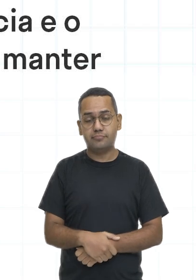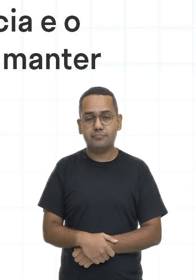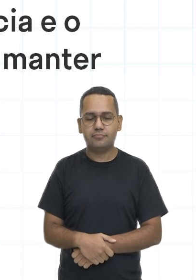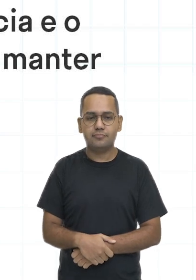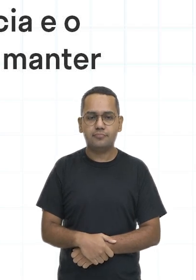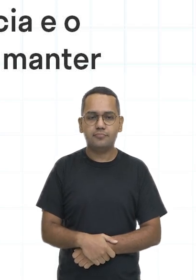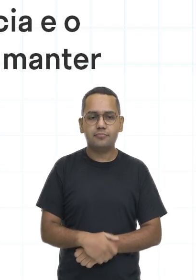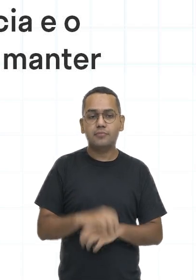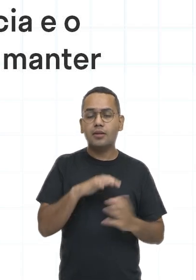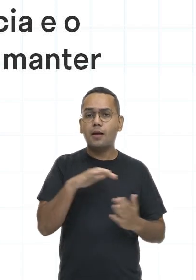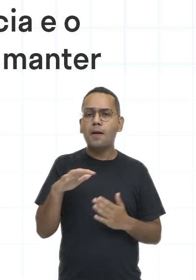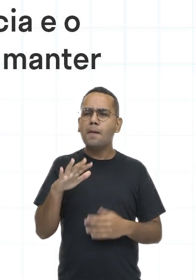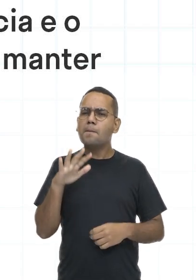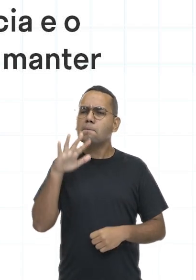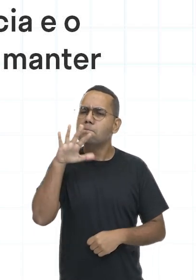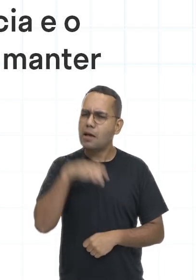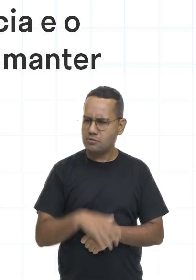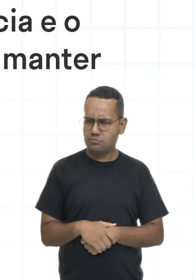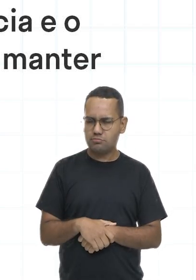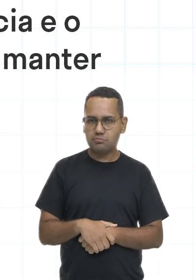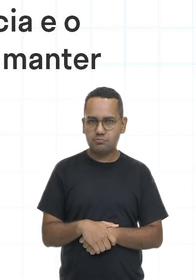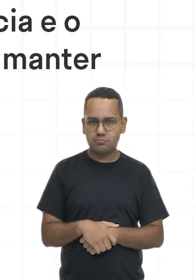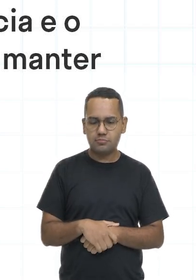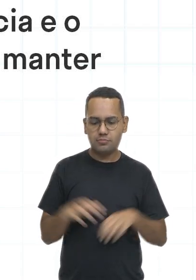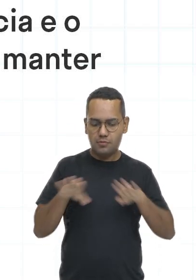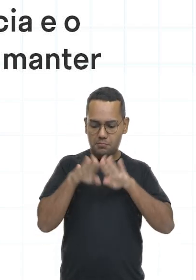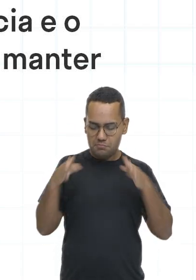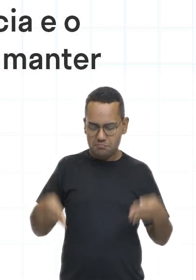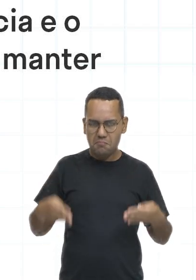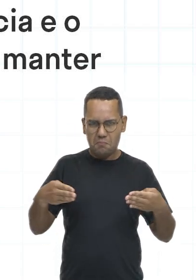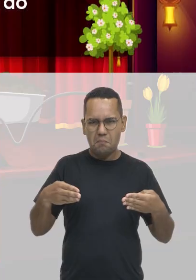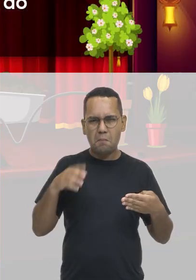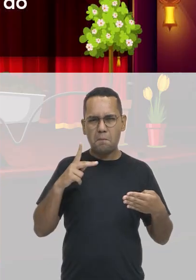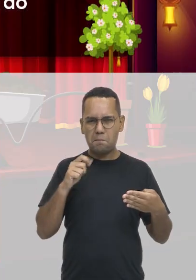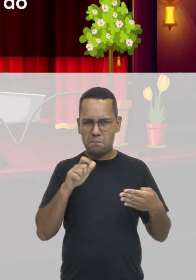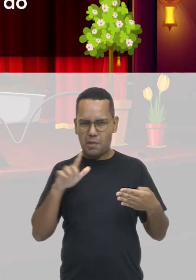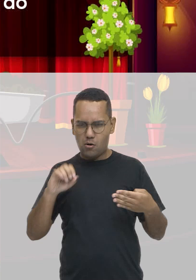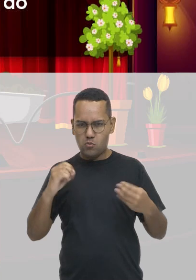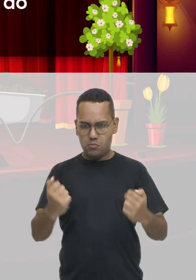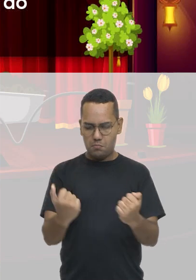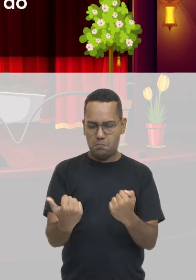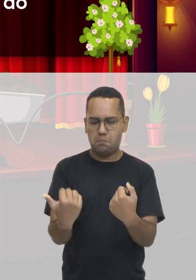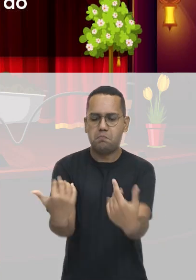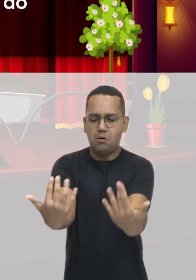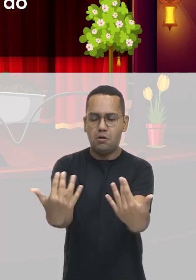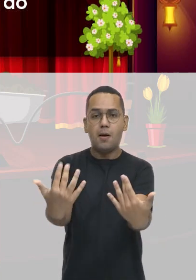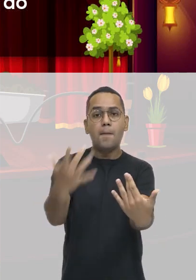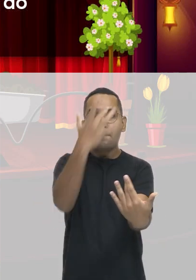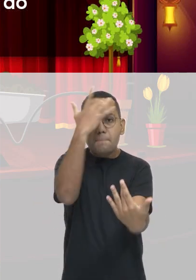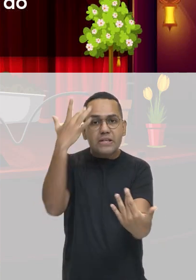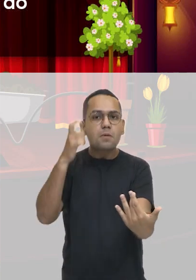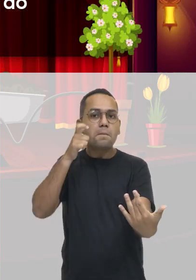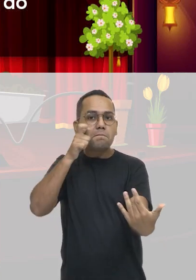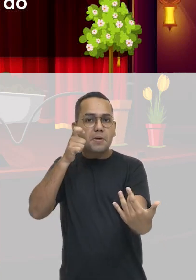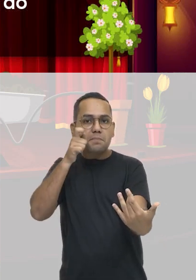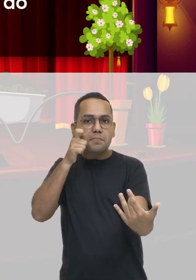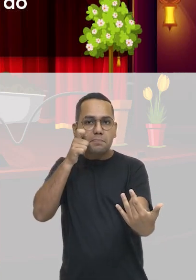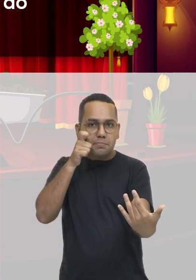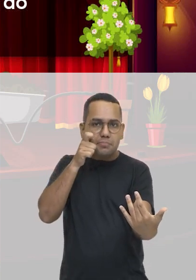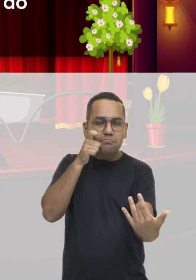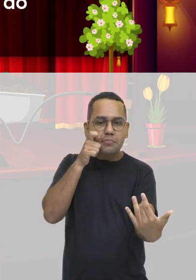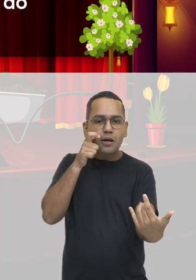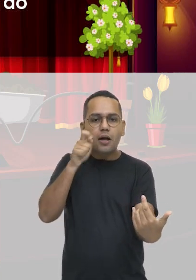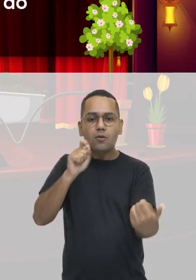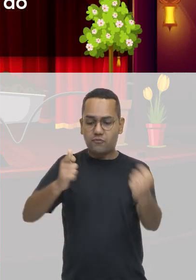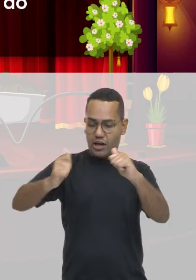vai fazer essa análise crítica. Então, vamos ver a questão do espectador. Então, quando eu falo espectador, quando ele